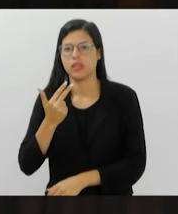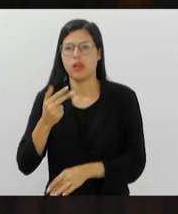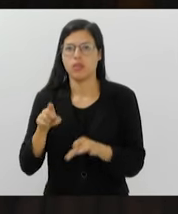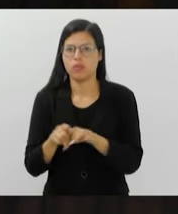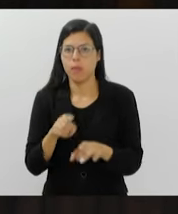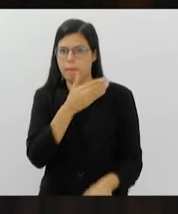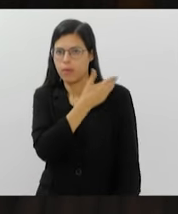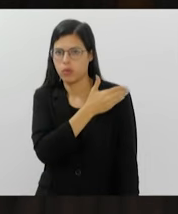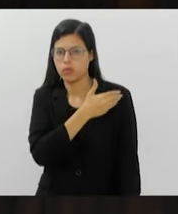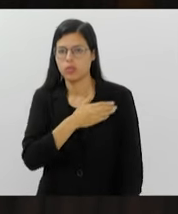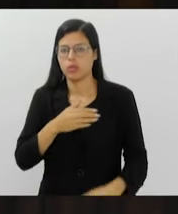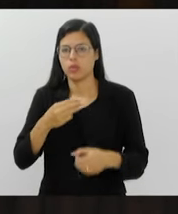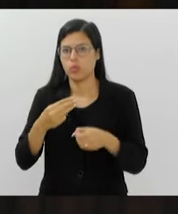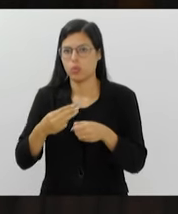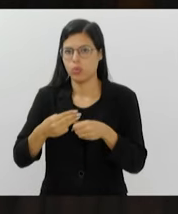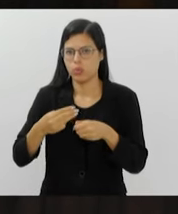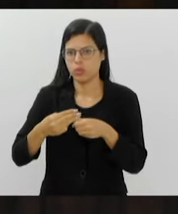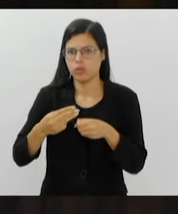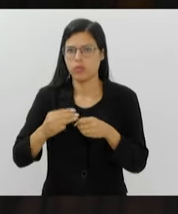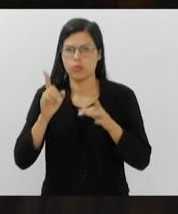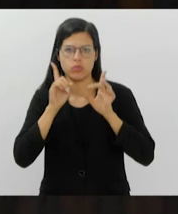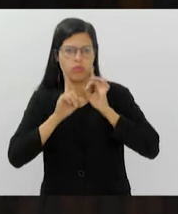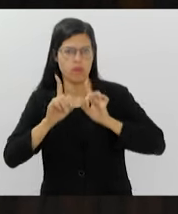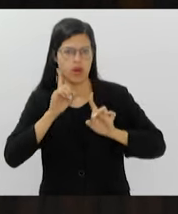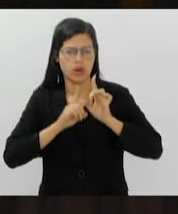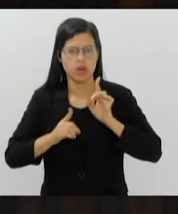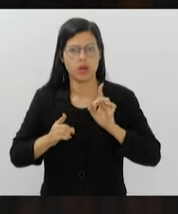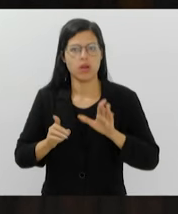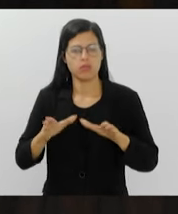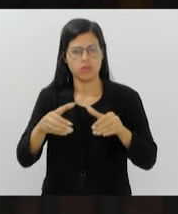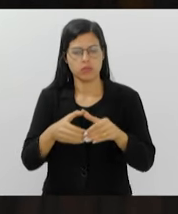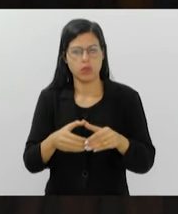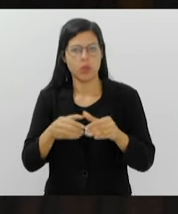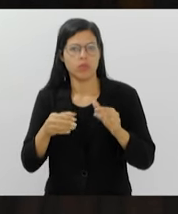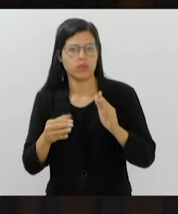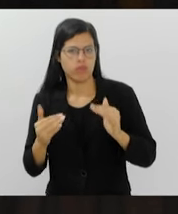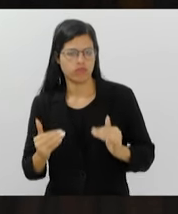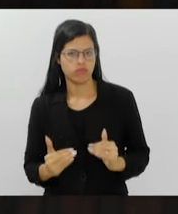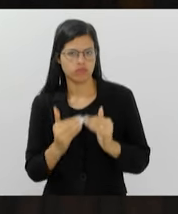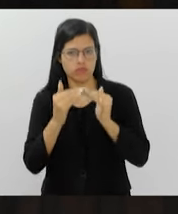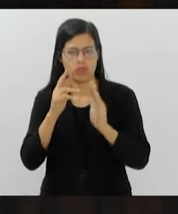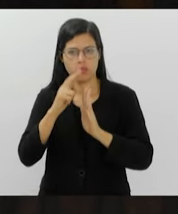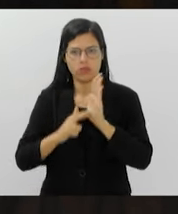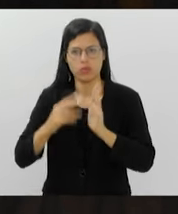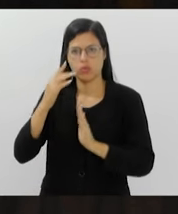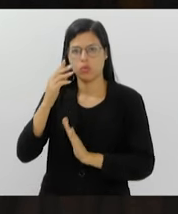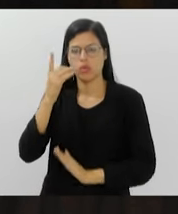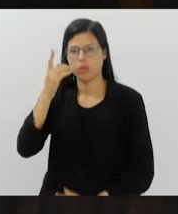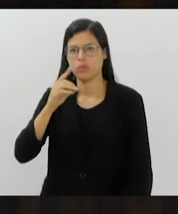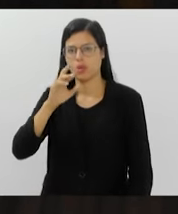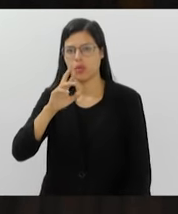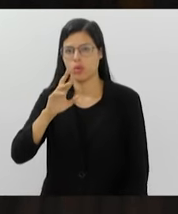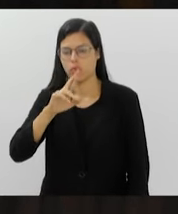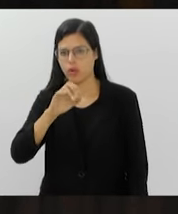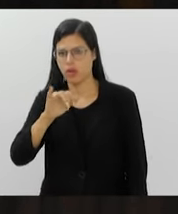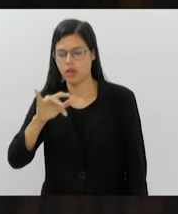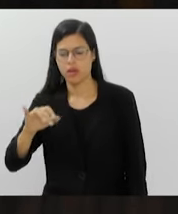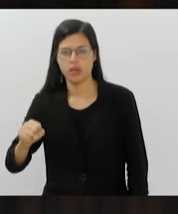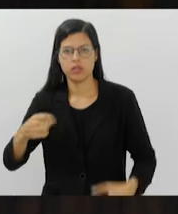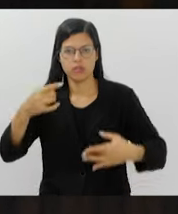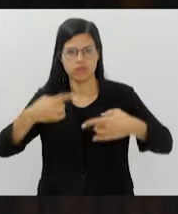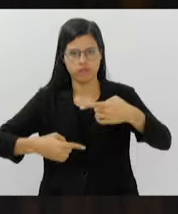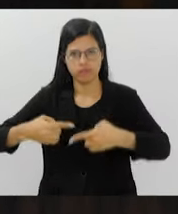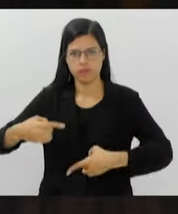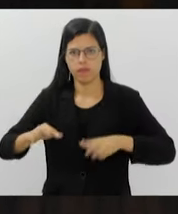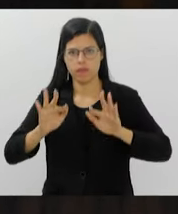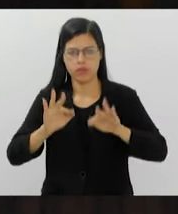Maricá. Pareceres das comissões de indicação legislativa, favorável. Relator, deputado Rosenberg. Em discussão, não havendo quem queira discutir, encerrada a discussão.